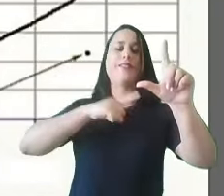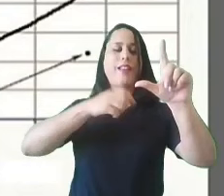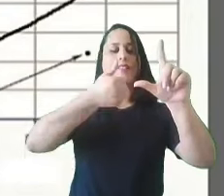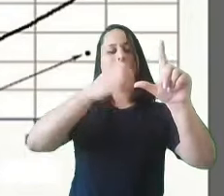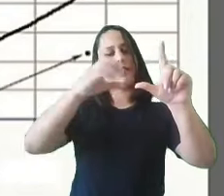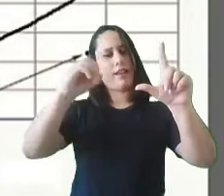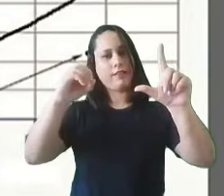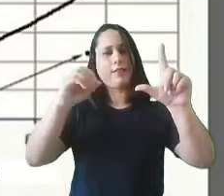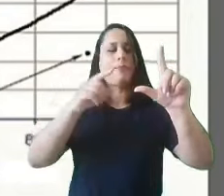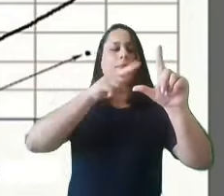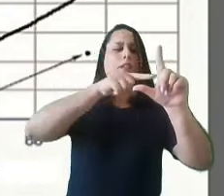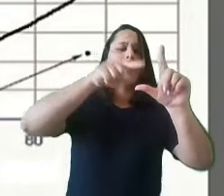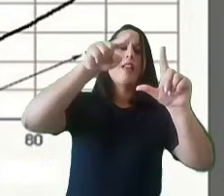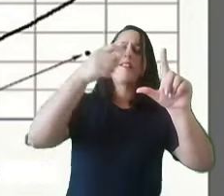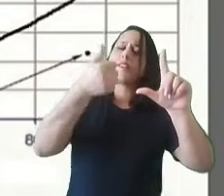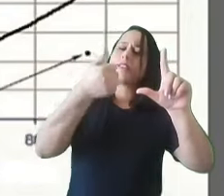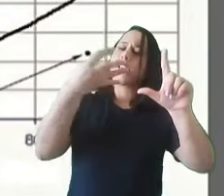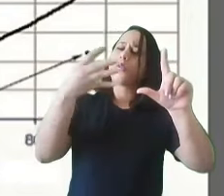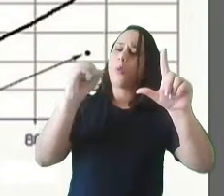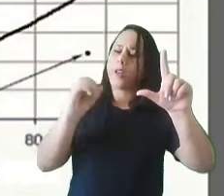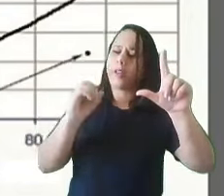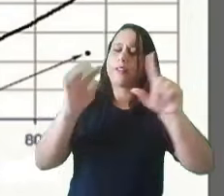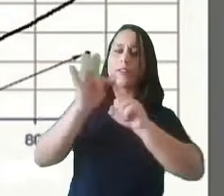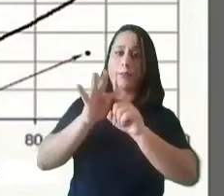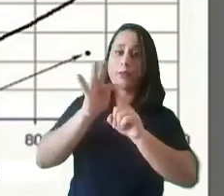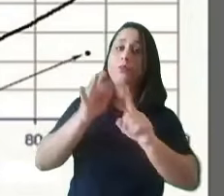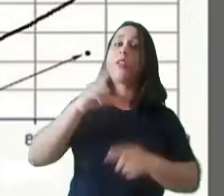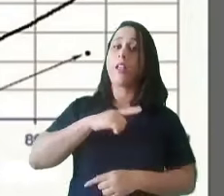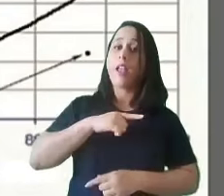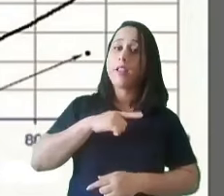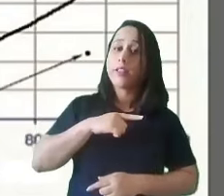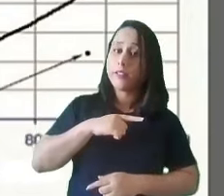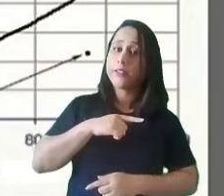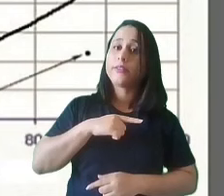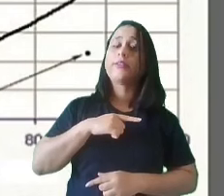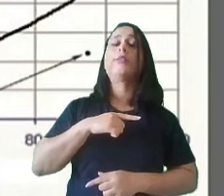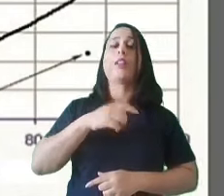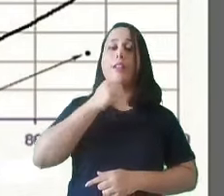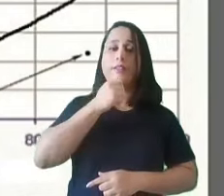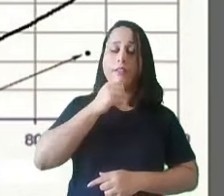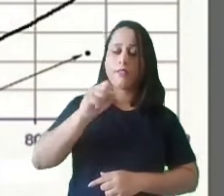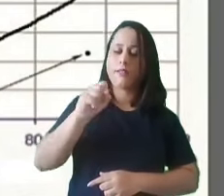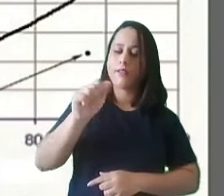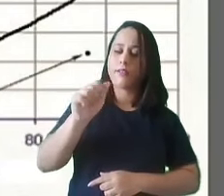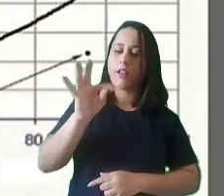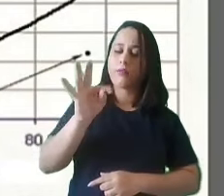Quando ele alcança a solução saturada, então,